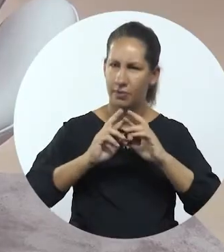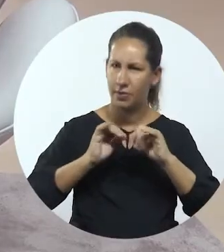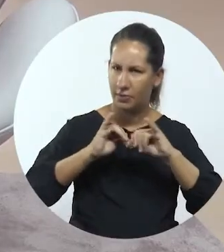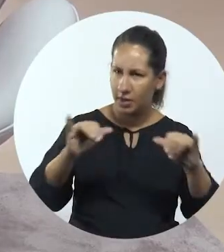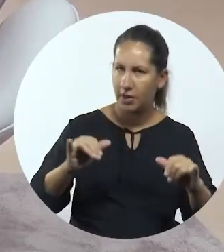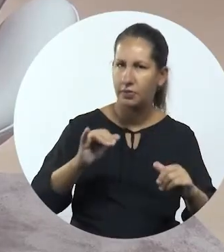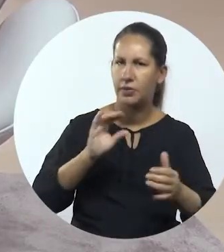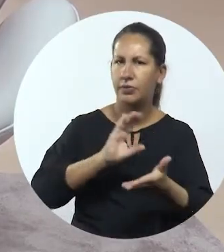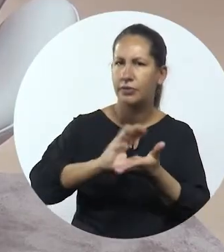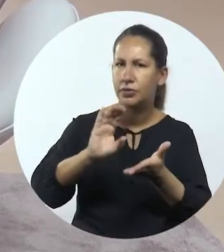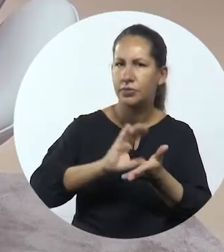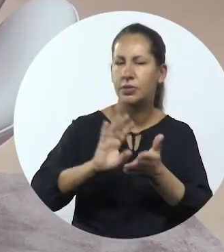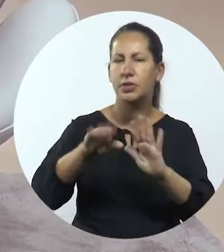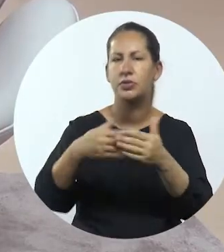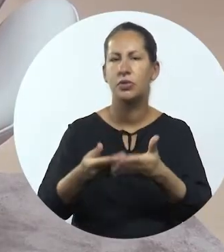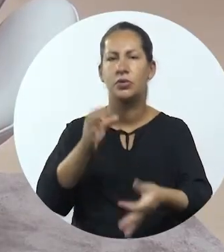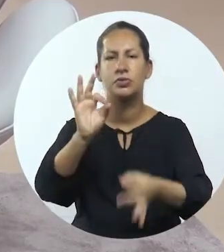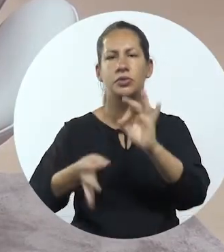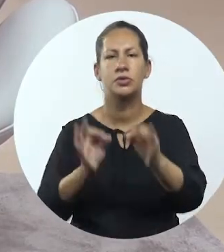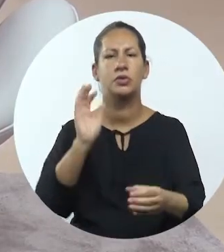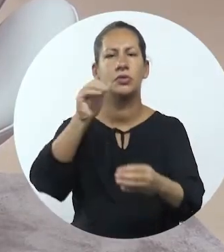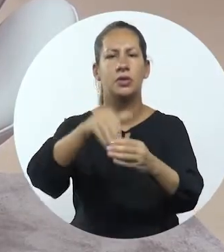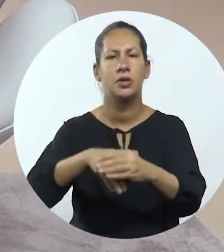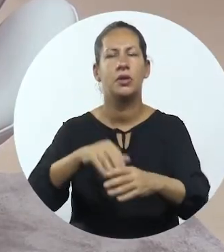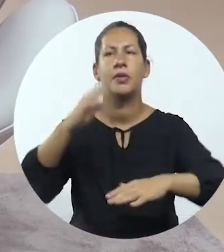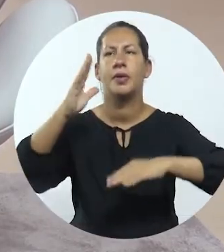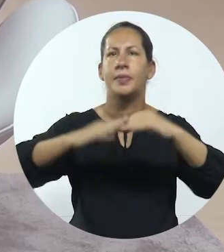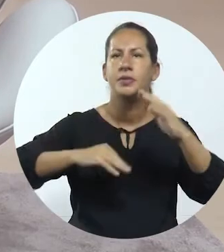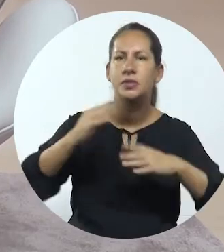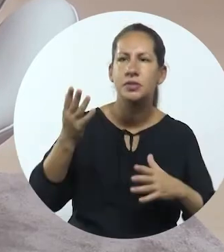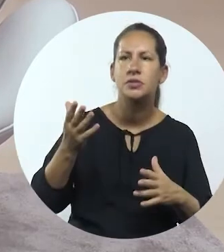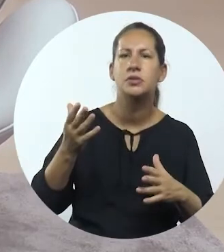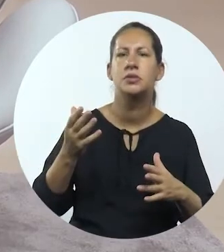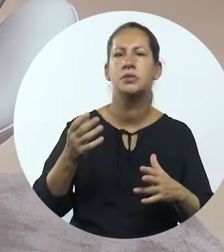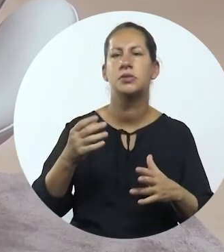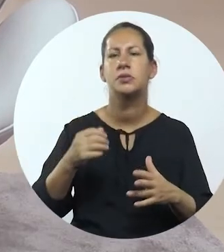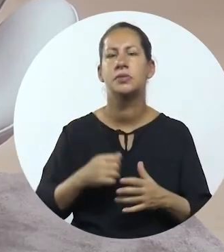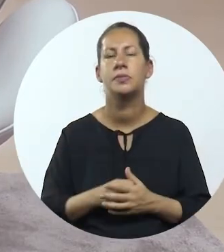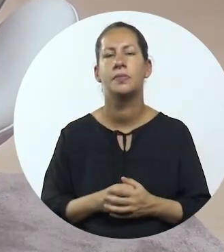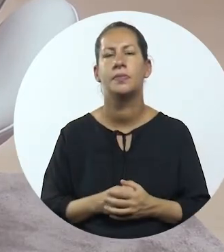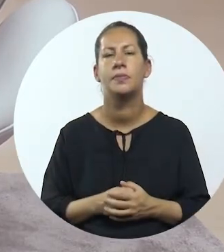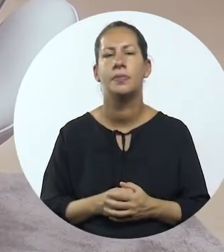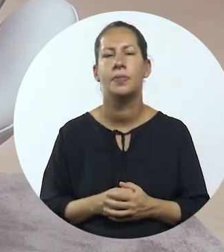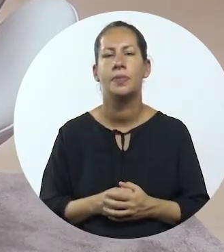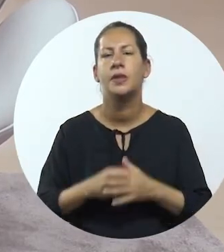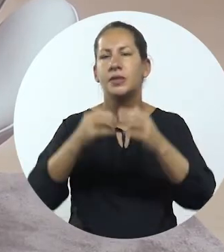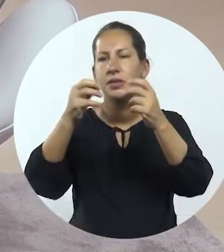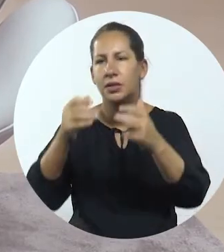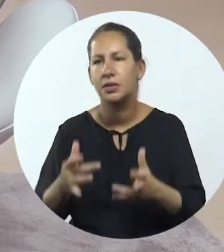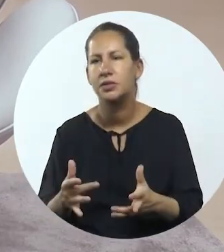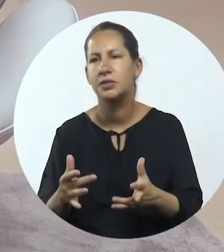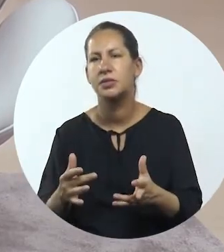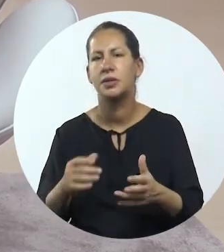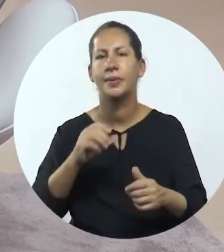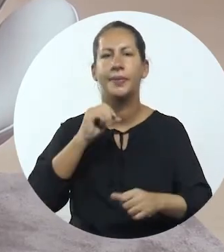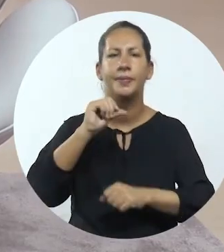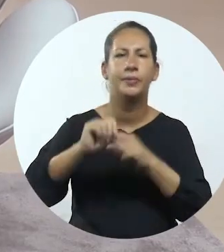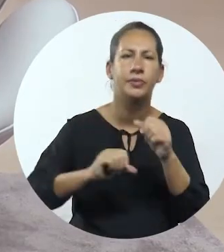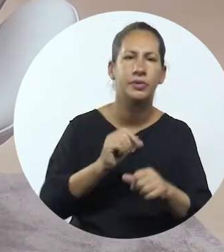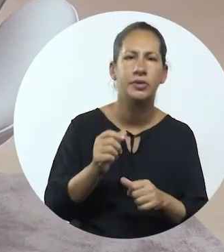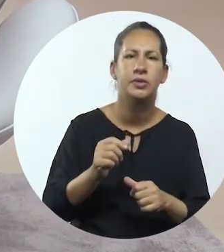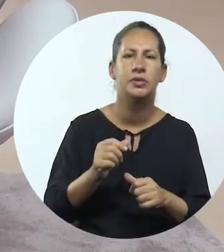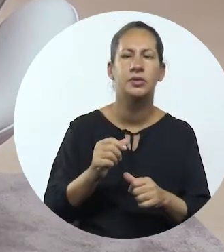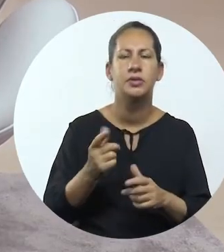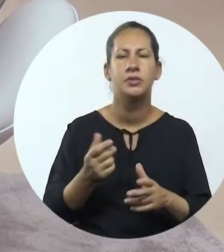esse investimento da Escola Judiciária Eleitoral em capacitação nesse sentido, no sentido de esclarecer sobre mudanças